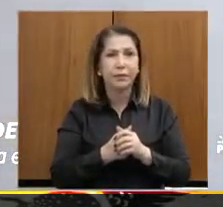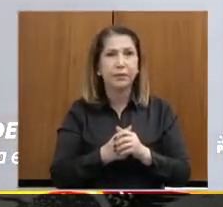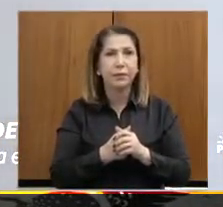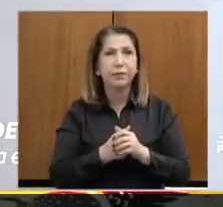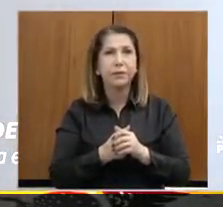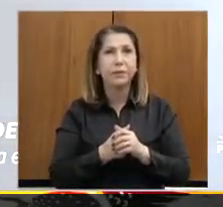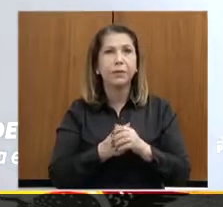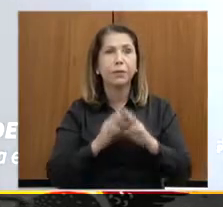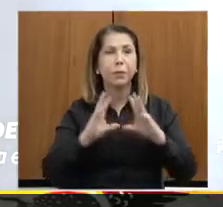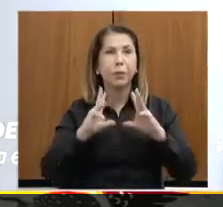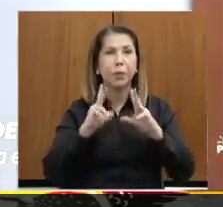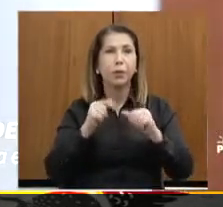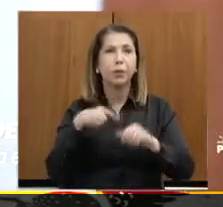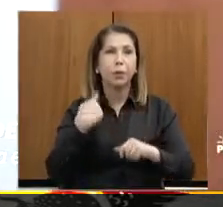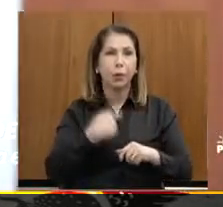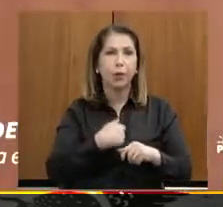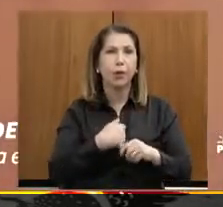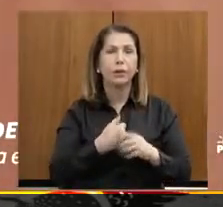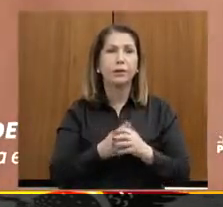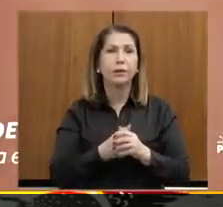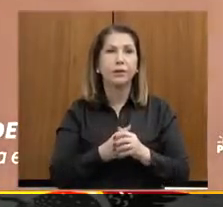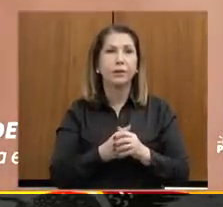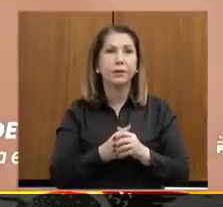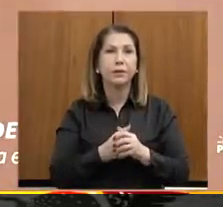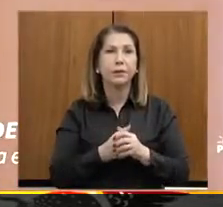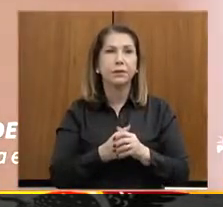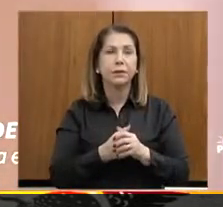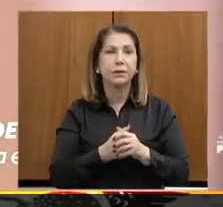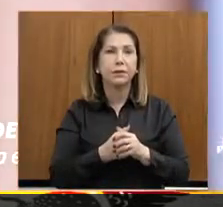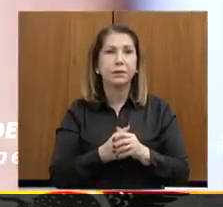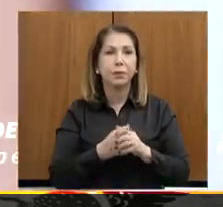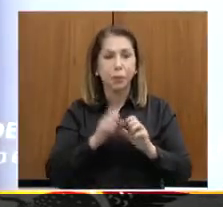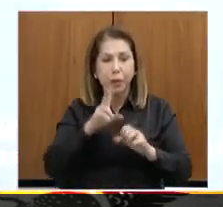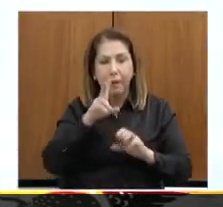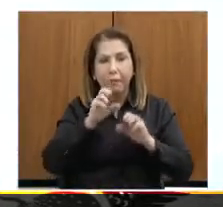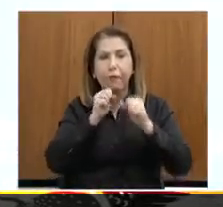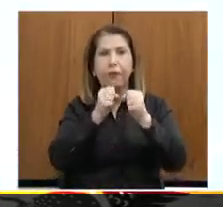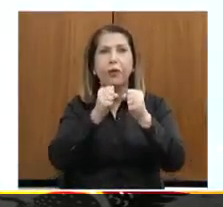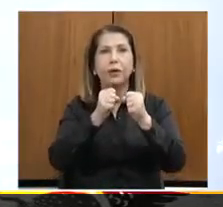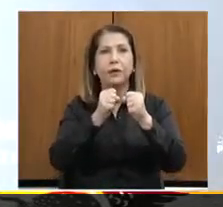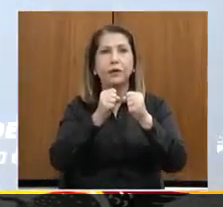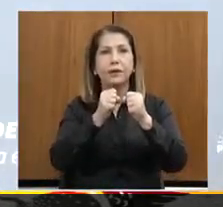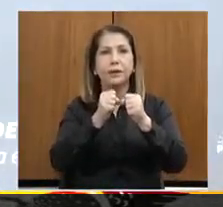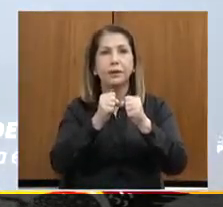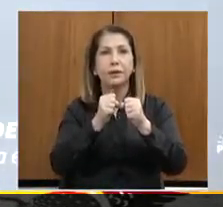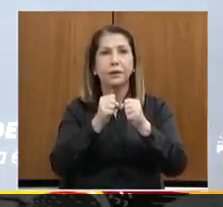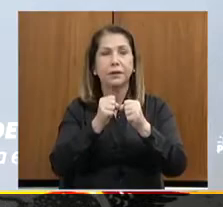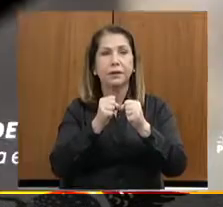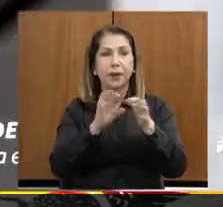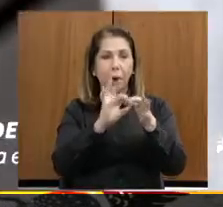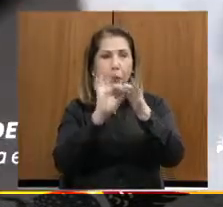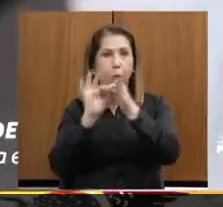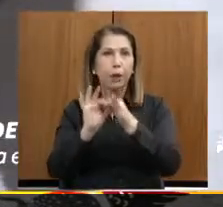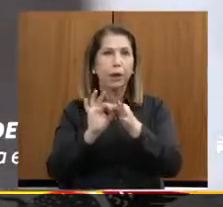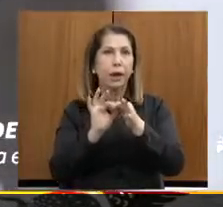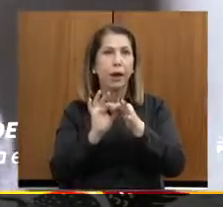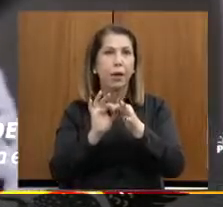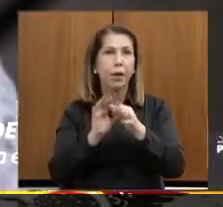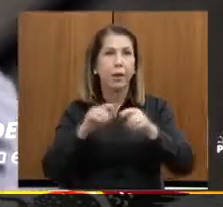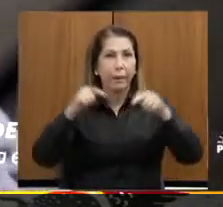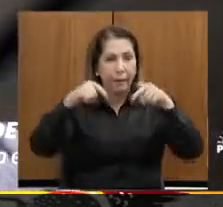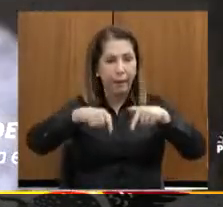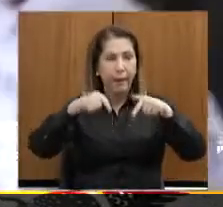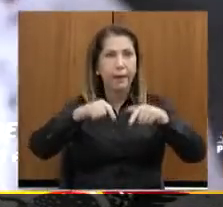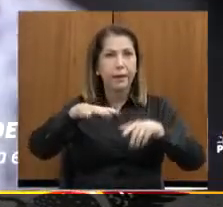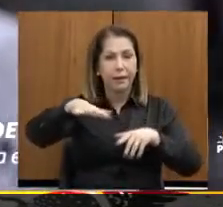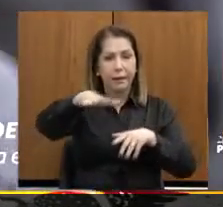muito famosos Eduardo nunca esse presente e união tão gostoso dia aqui é